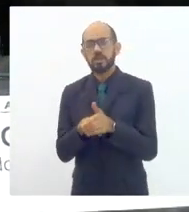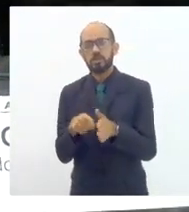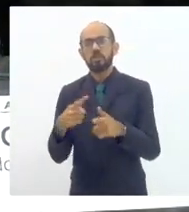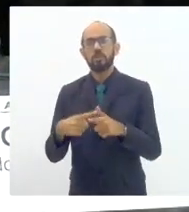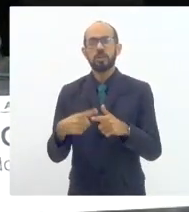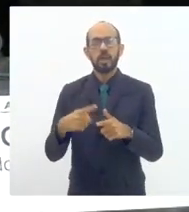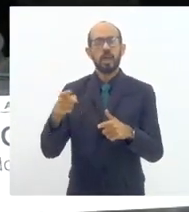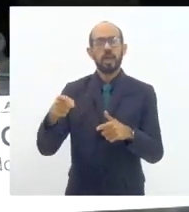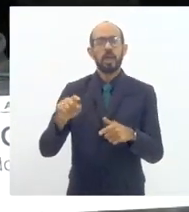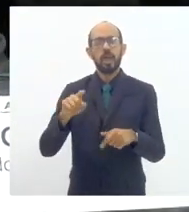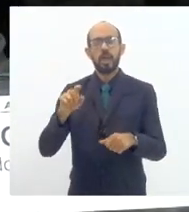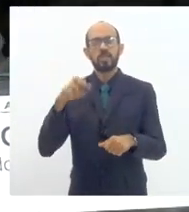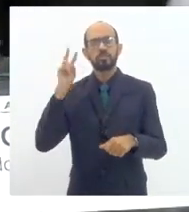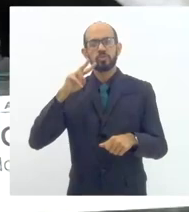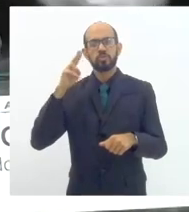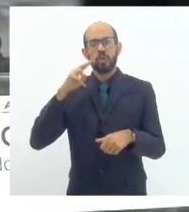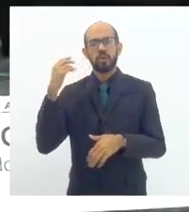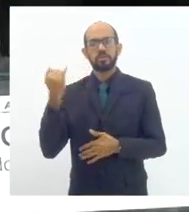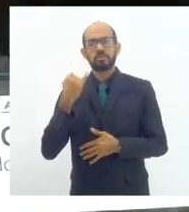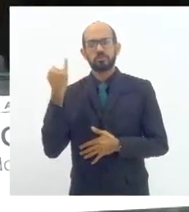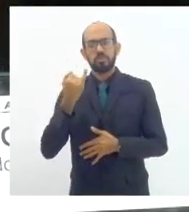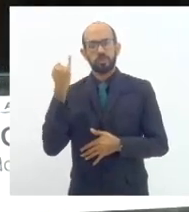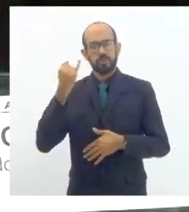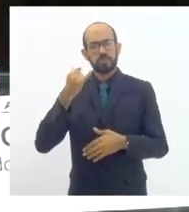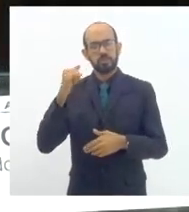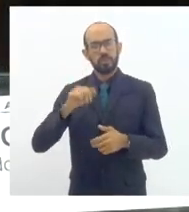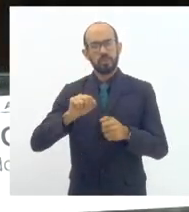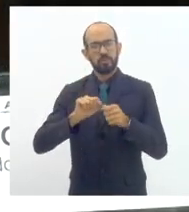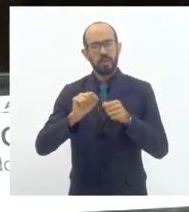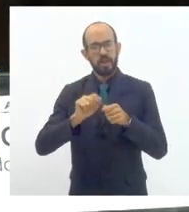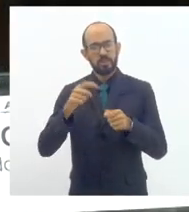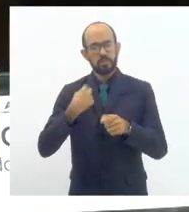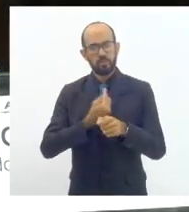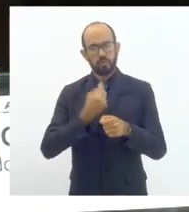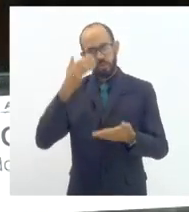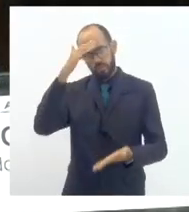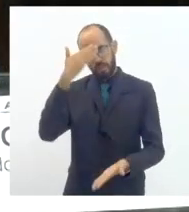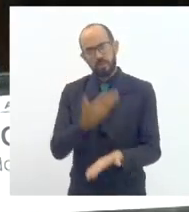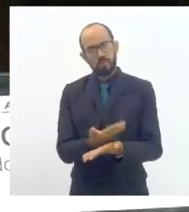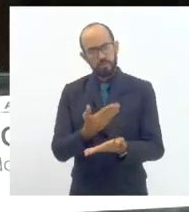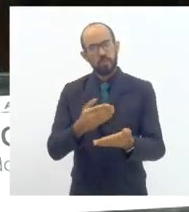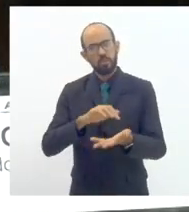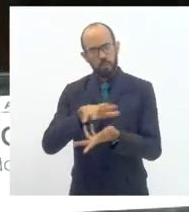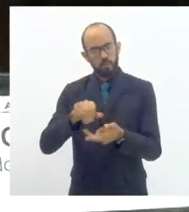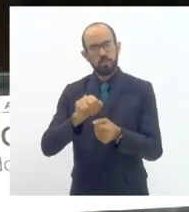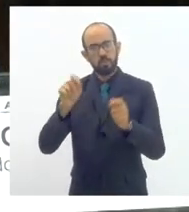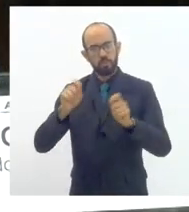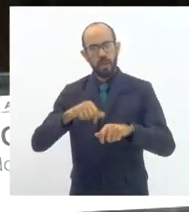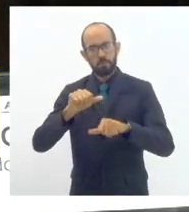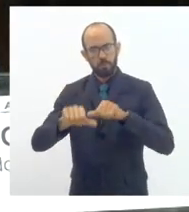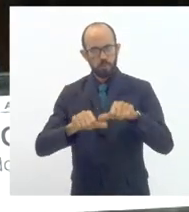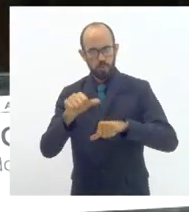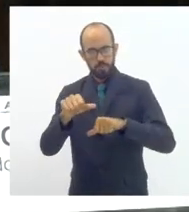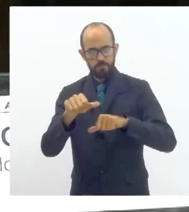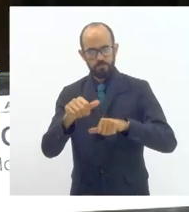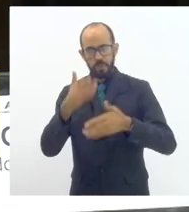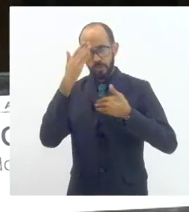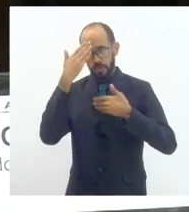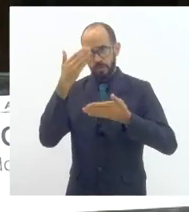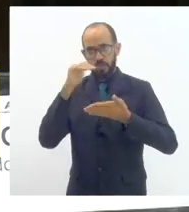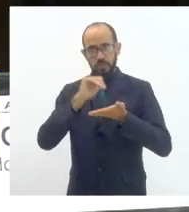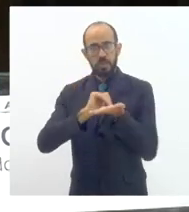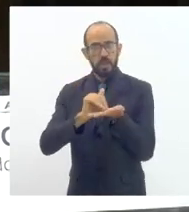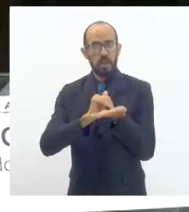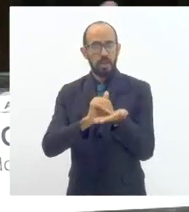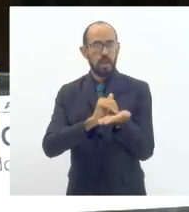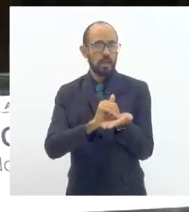inspiram e histórias que nos fazem, de fato, acreditar que o mundo pode ser melhor e diferente. Agradecer à Secretaria de Estado de